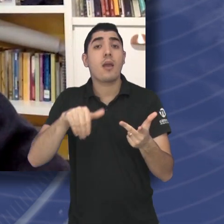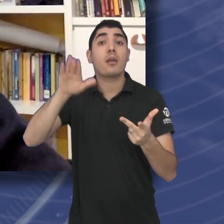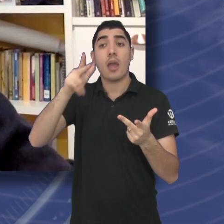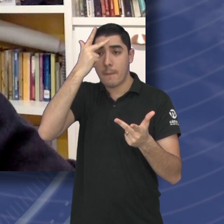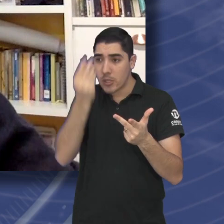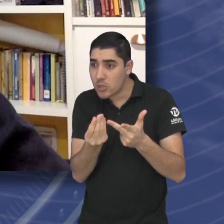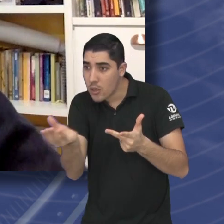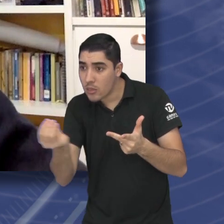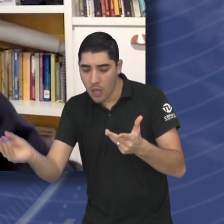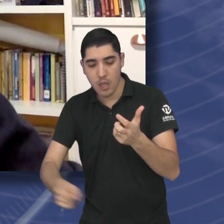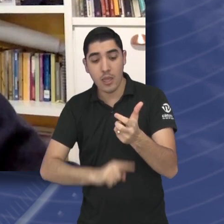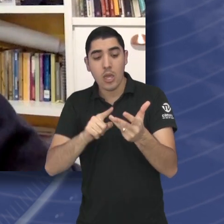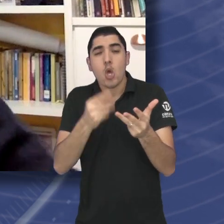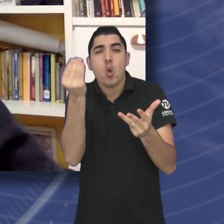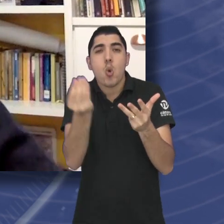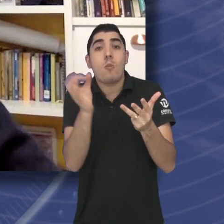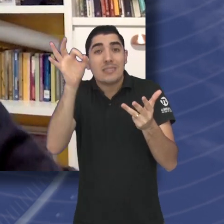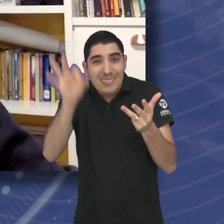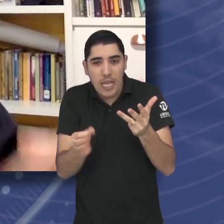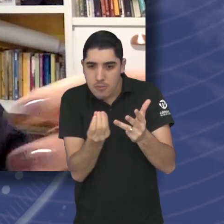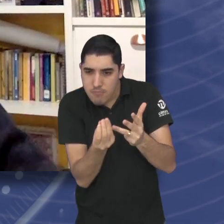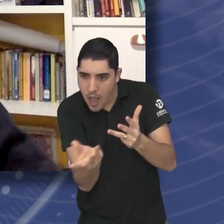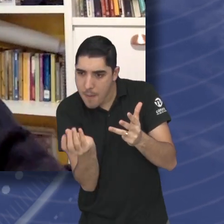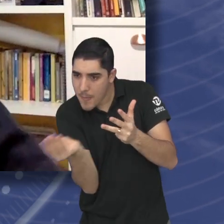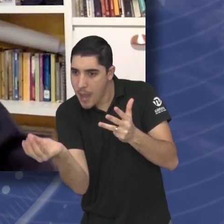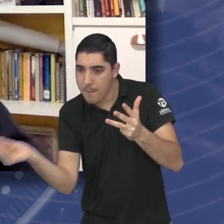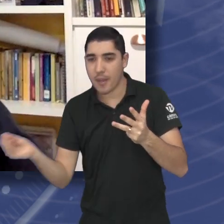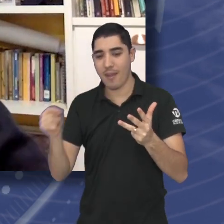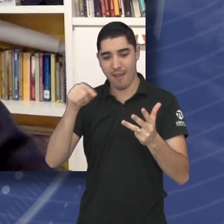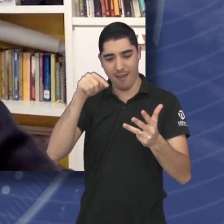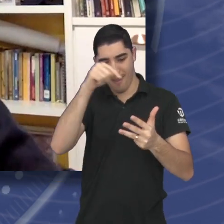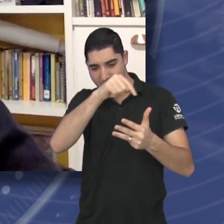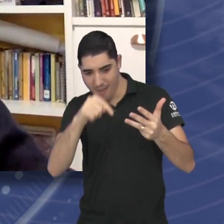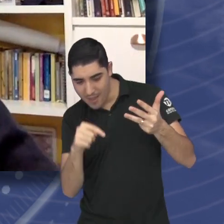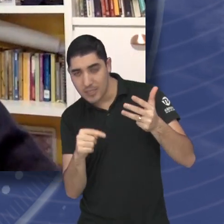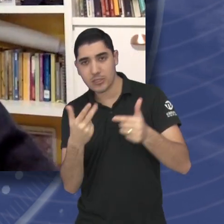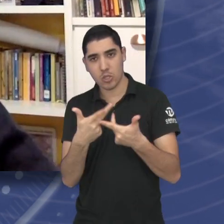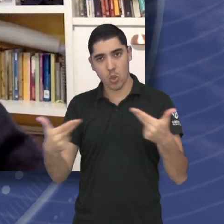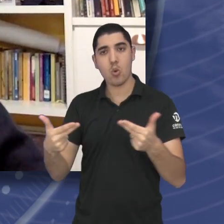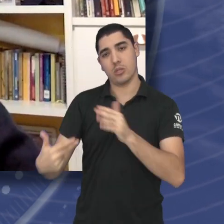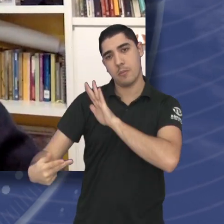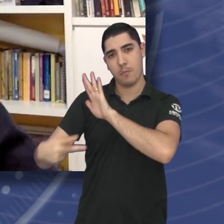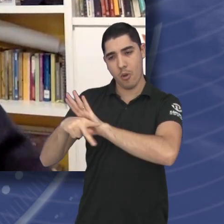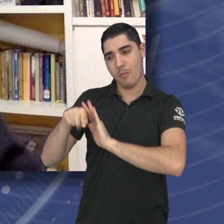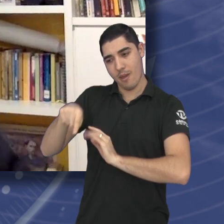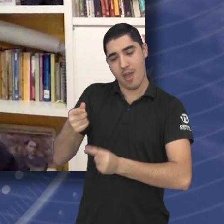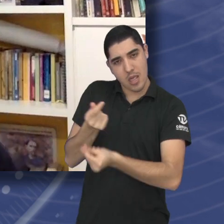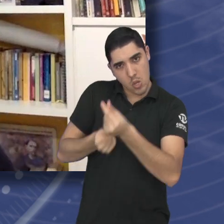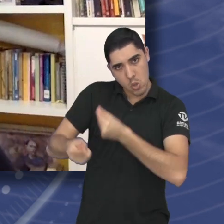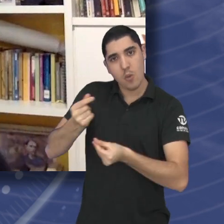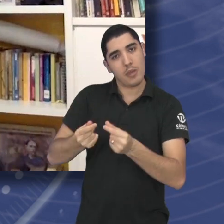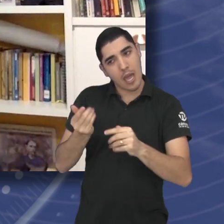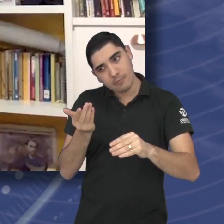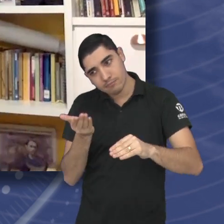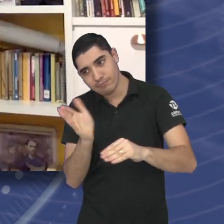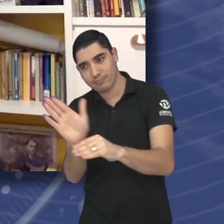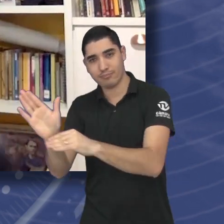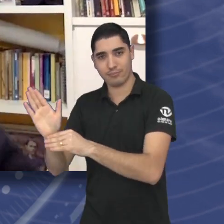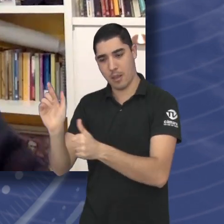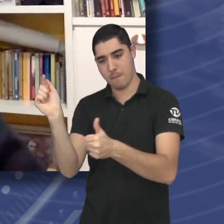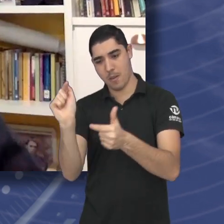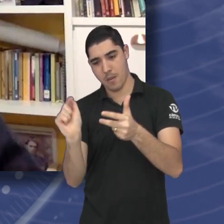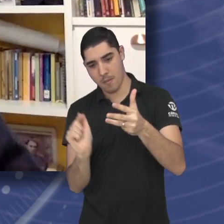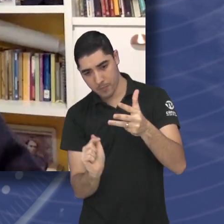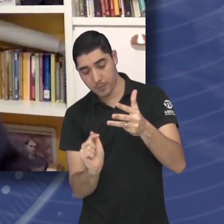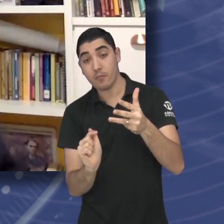como distribuir essa renda, esses recursos gerados a partir dessa produção. Então, quando a gente está